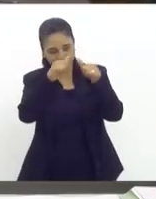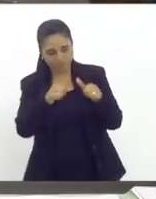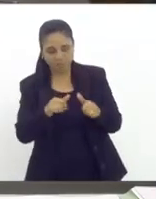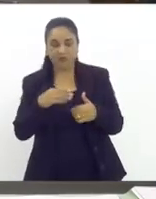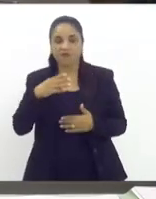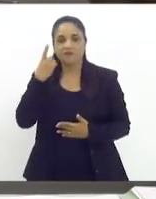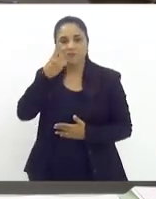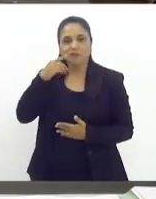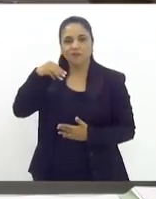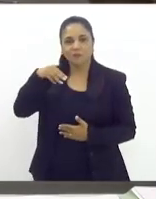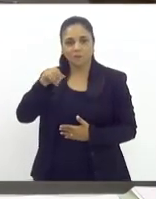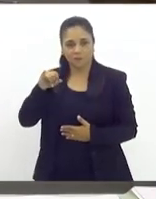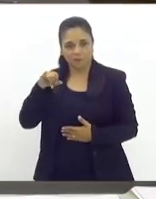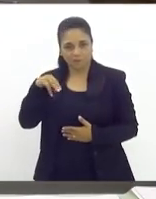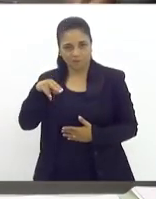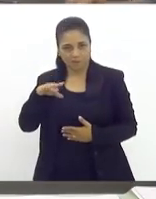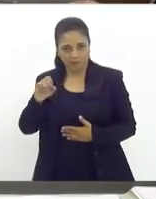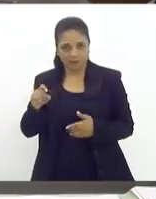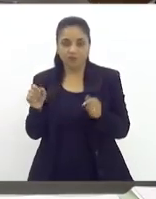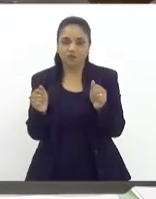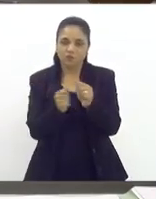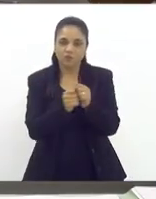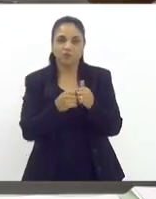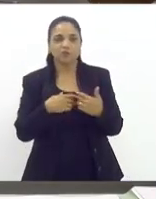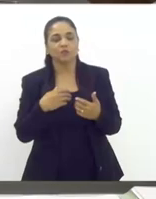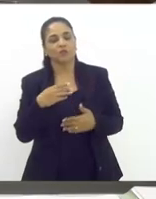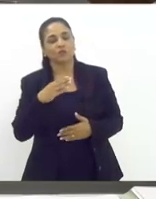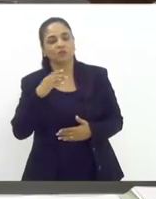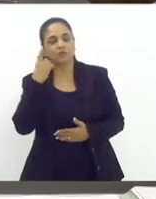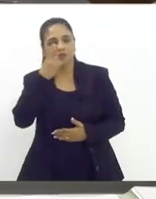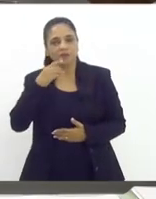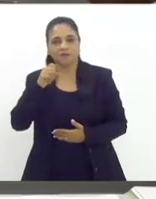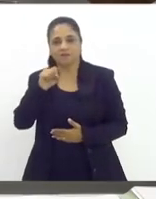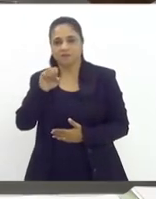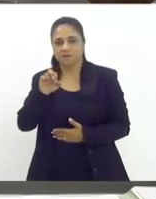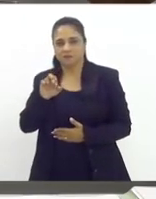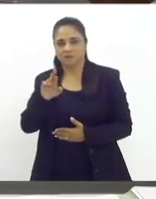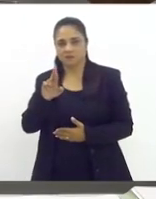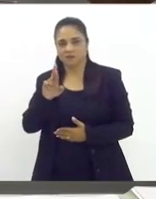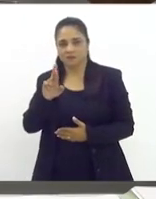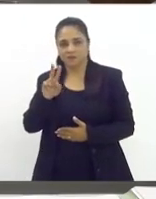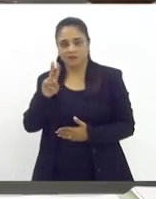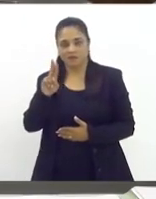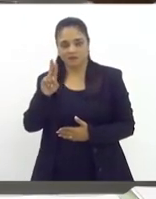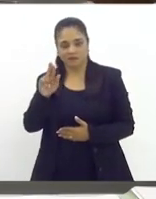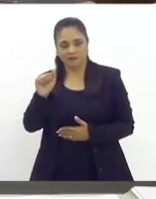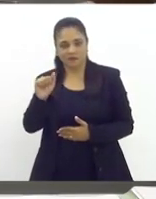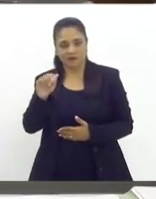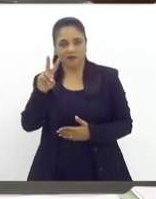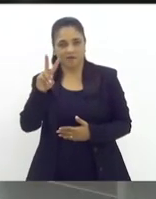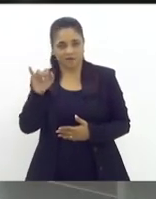Carlos Mink. Conjunta com o deputado Serafini. 22 da pauta, o